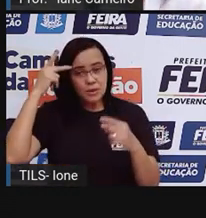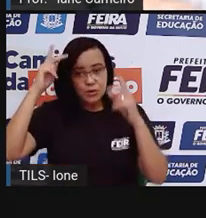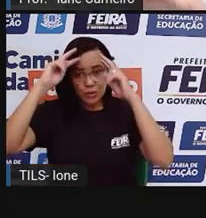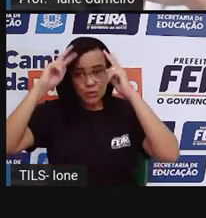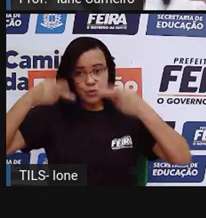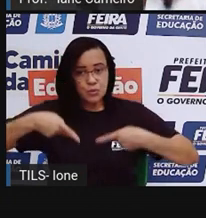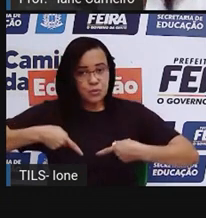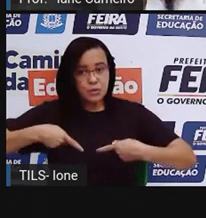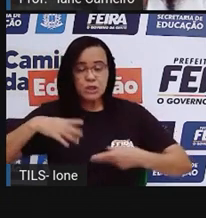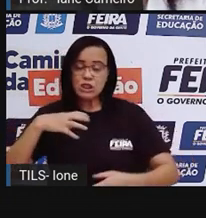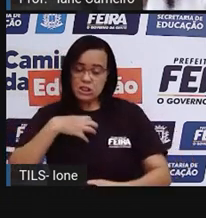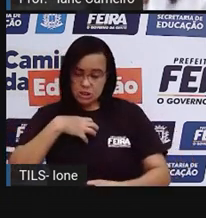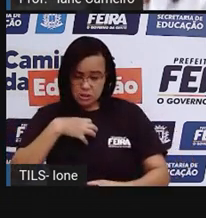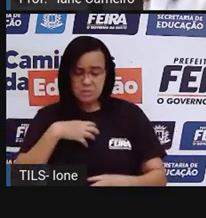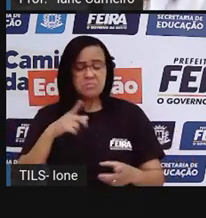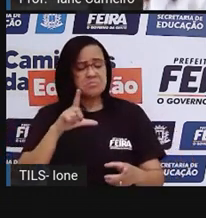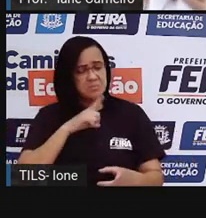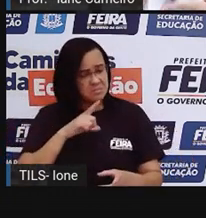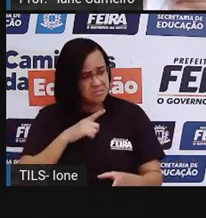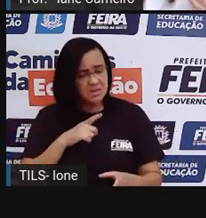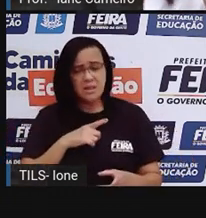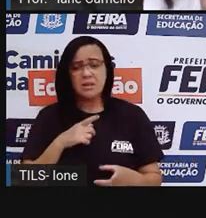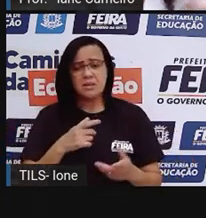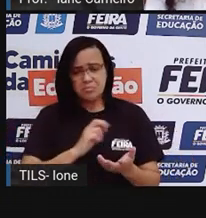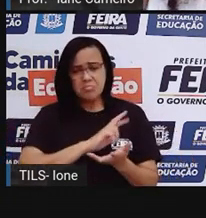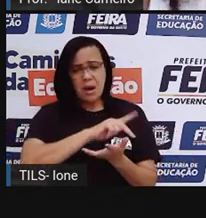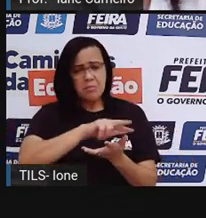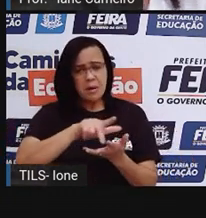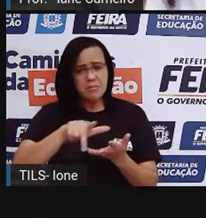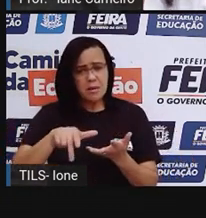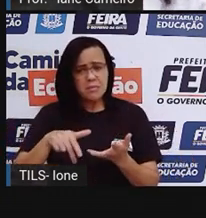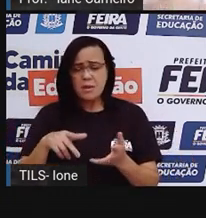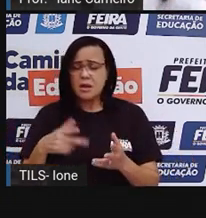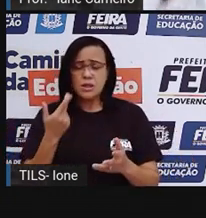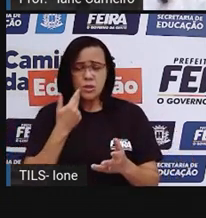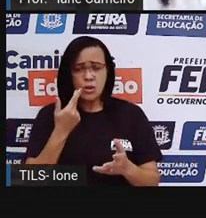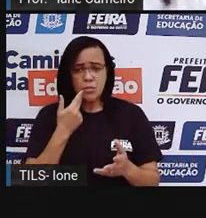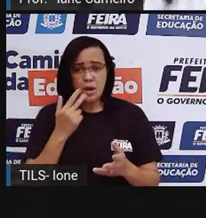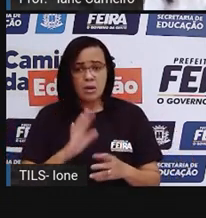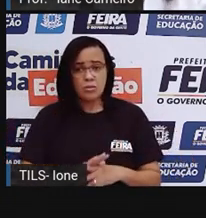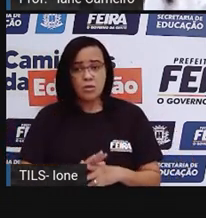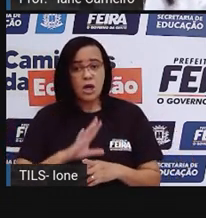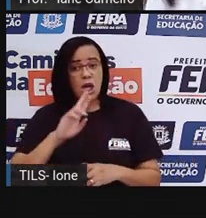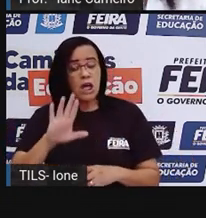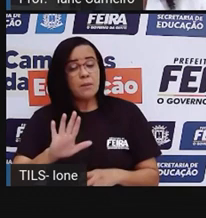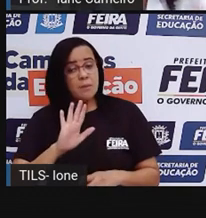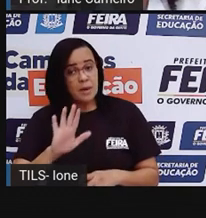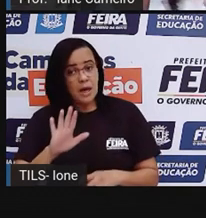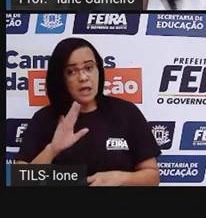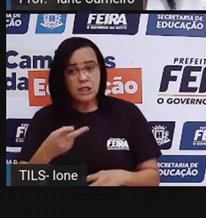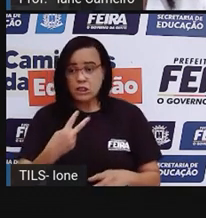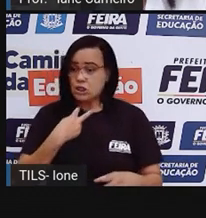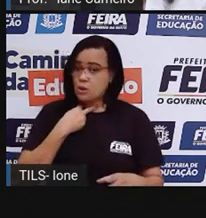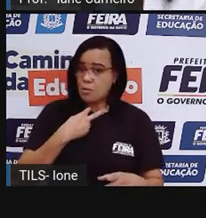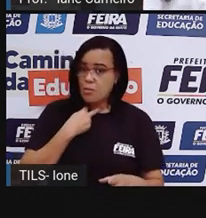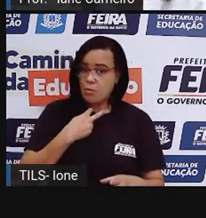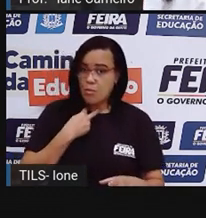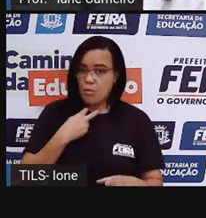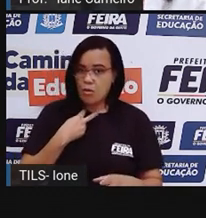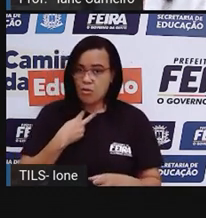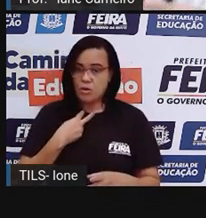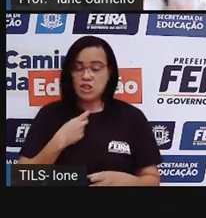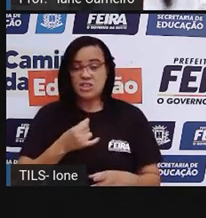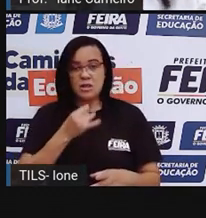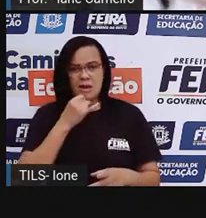já sentiu um desses sentimentos aí, né? O que não pode ser constante. Você não pode ficar o tempo todo com